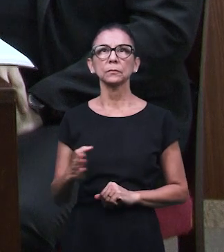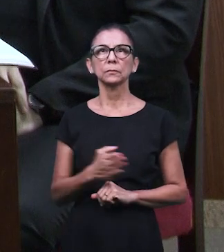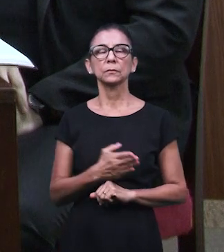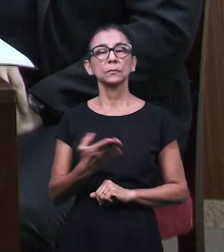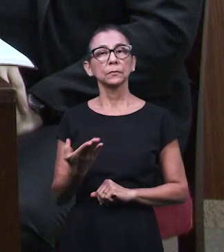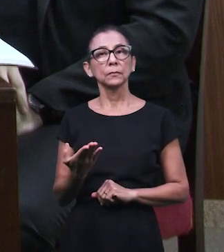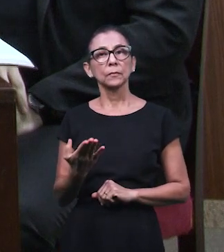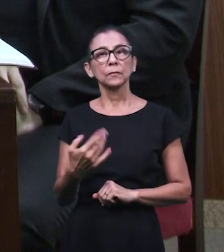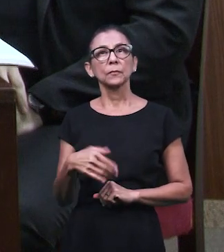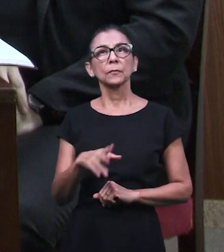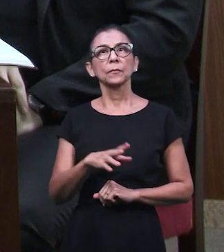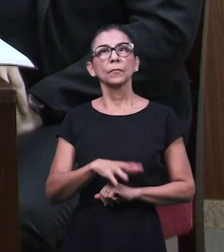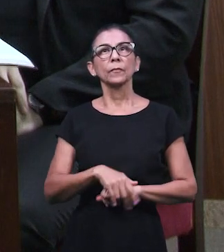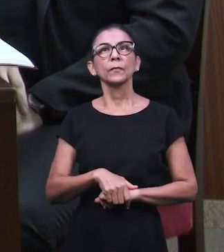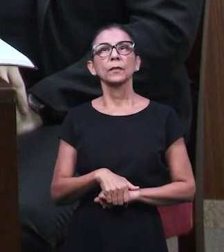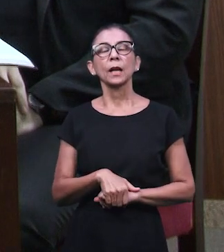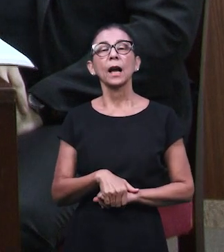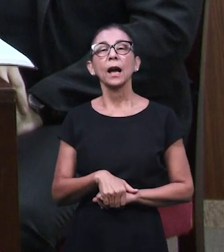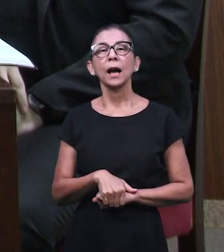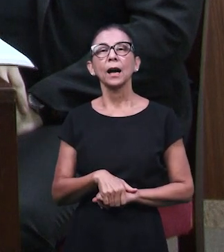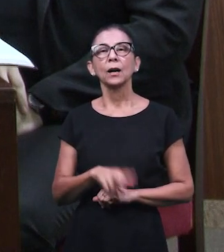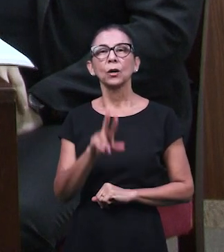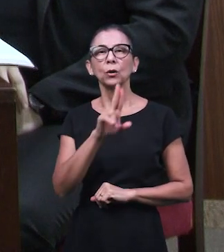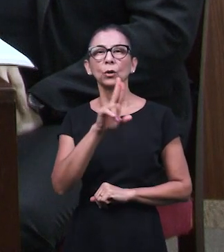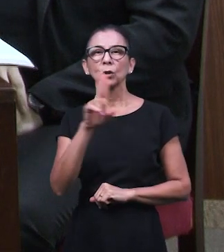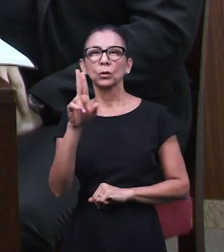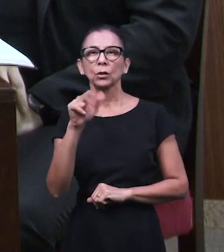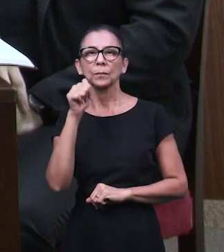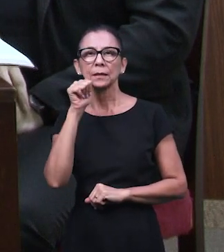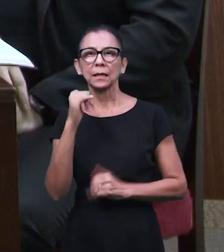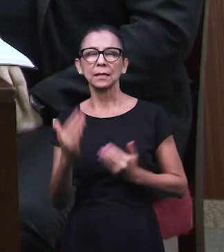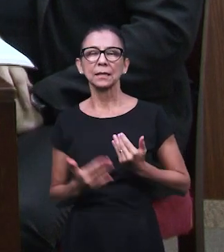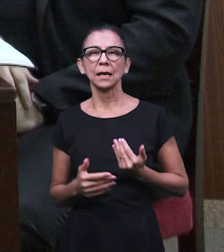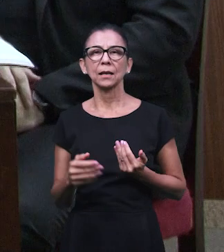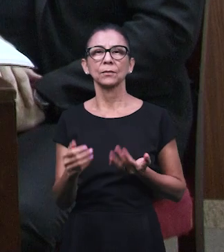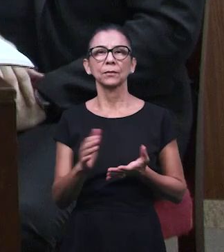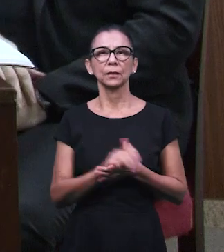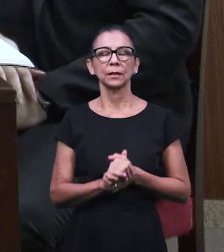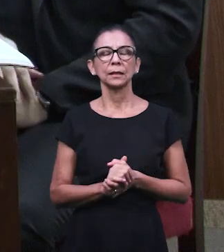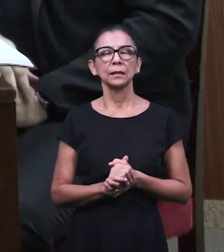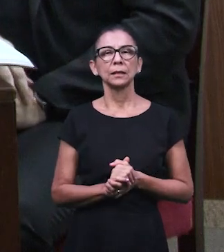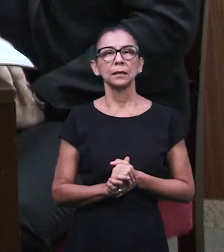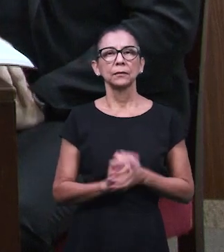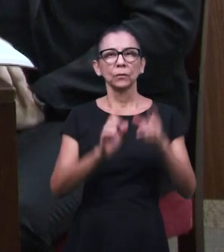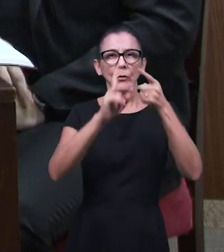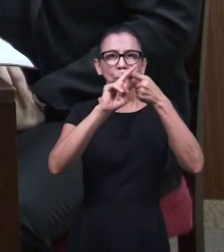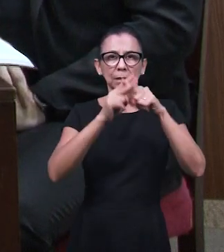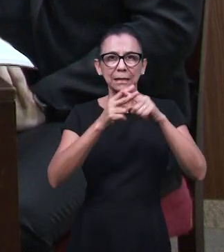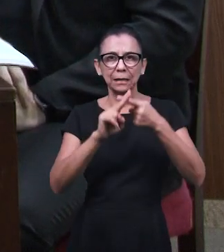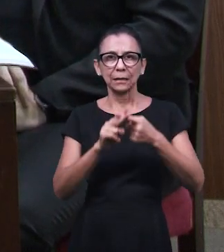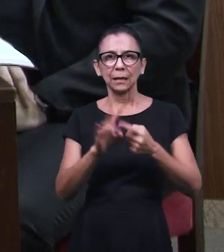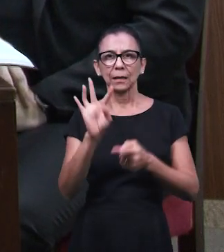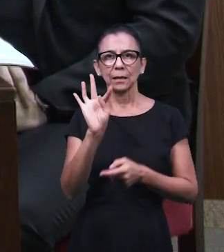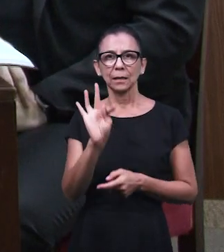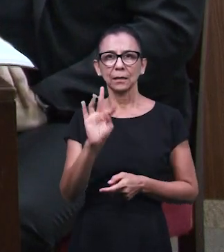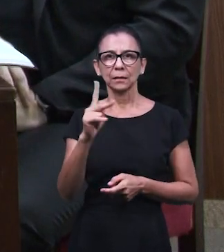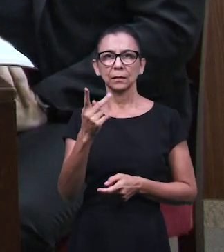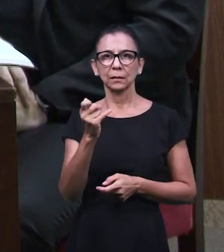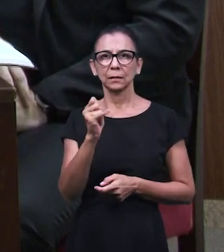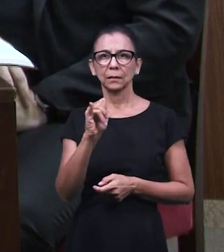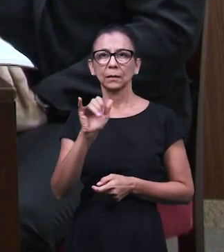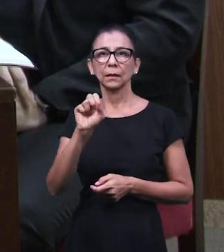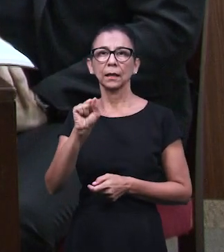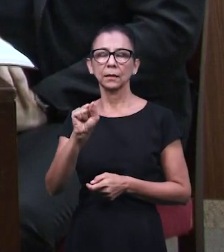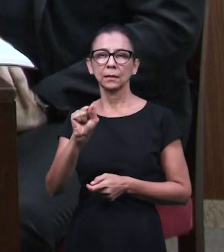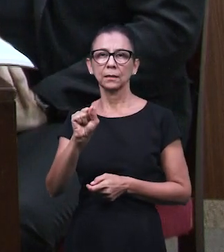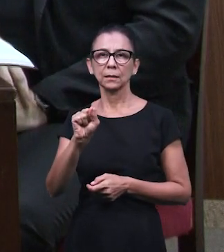Taiane Silva, do Evangelho Sem Fronteiras. Douglas, você tem algum comentário a fazer sobre essas respostas? Amém. As respostas